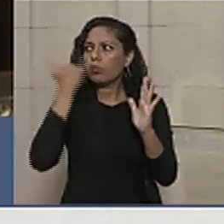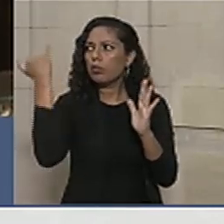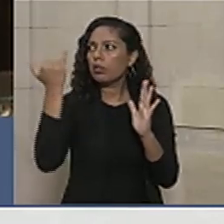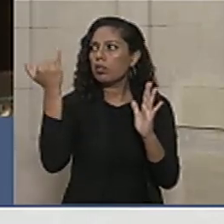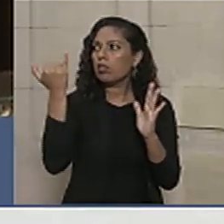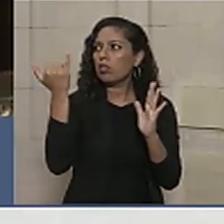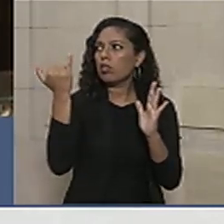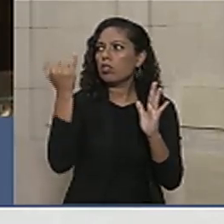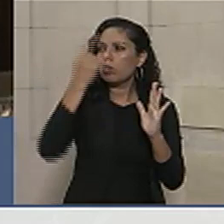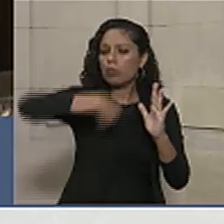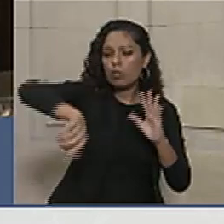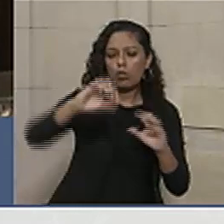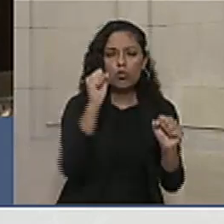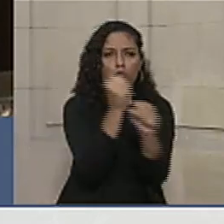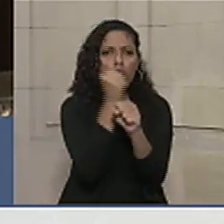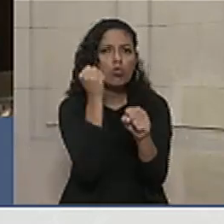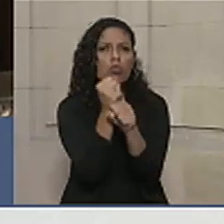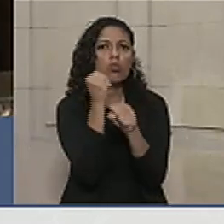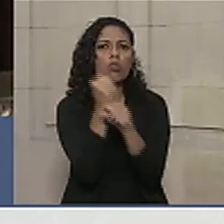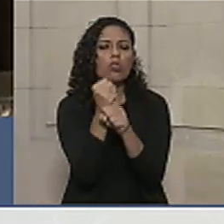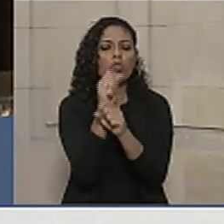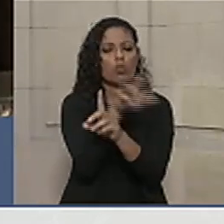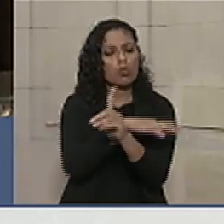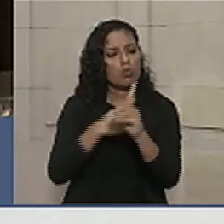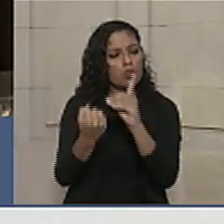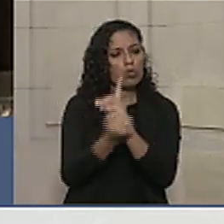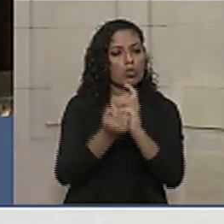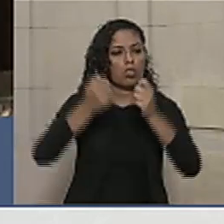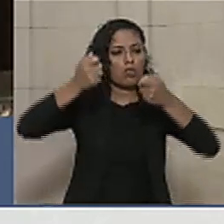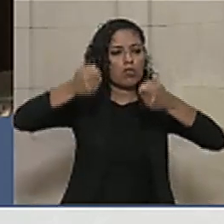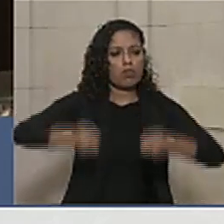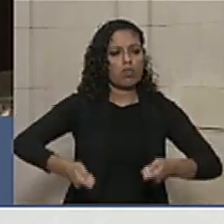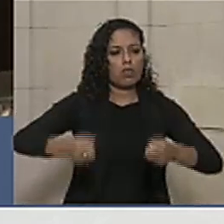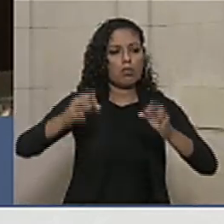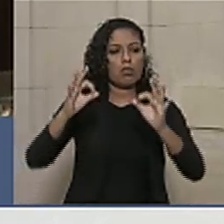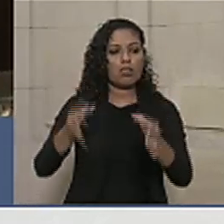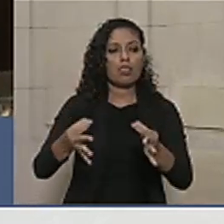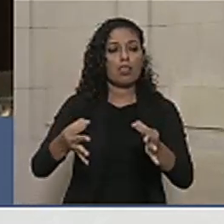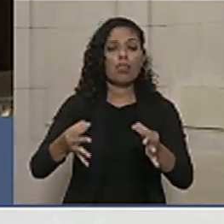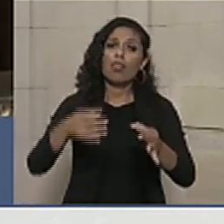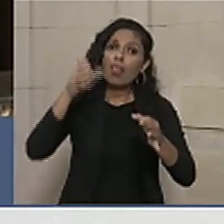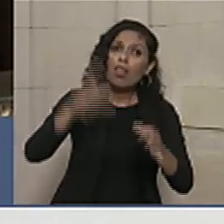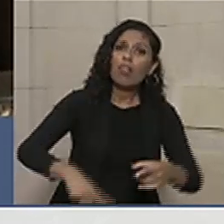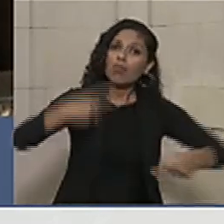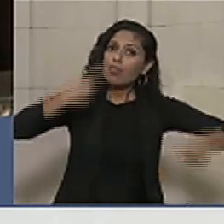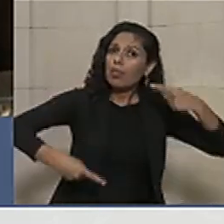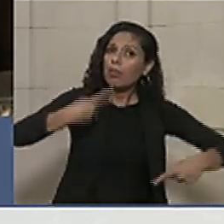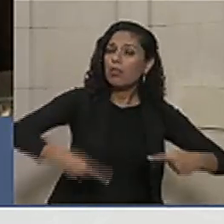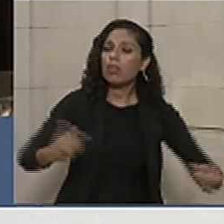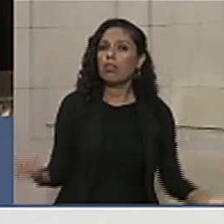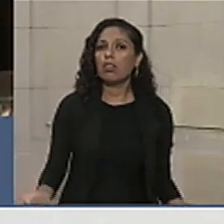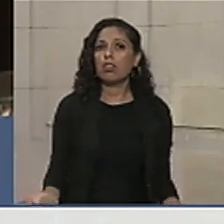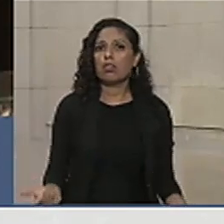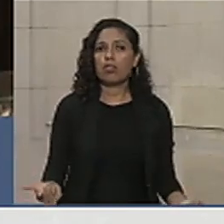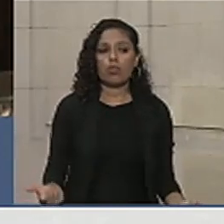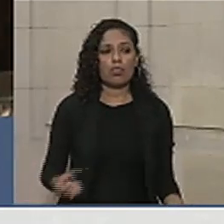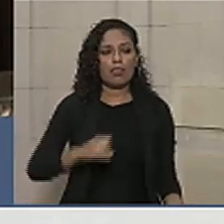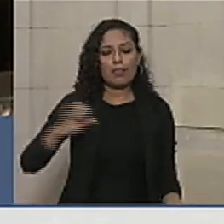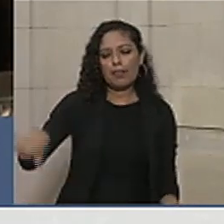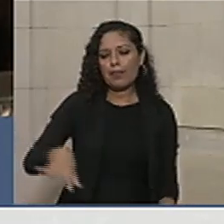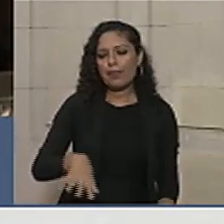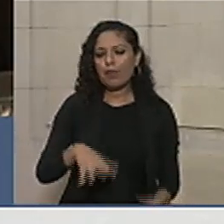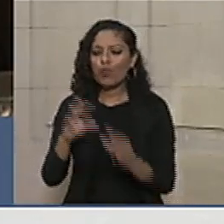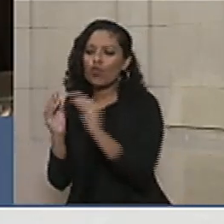para a gente construir uma sociedade justa? É esse que é o debate. Se é tigrão,